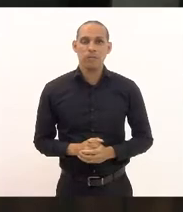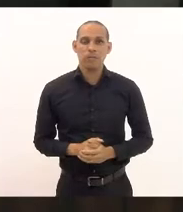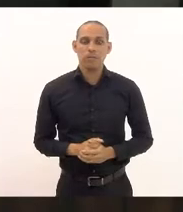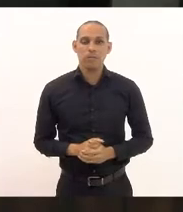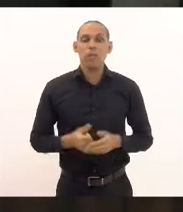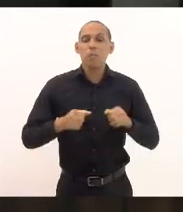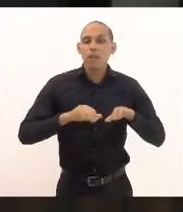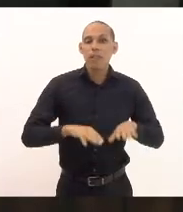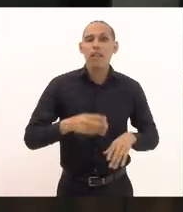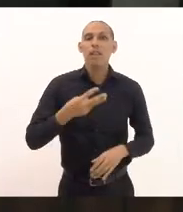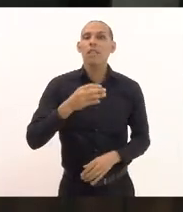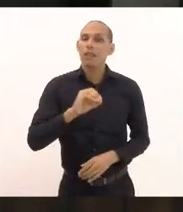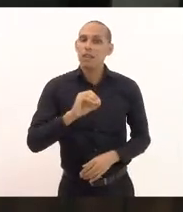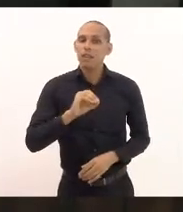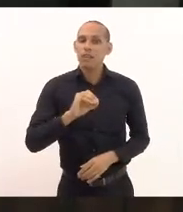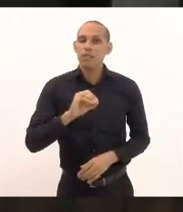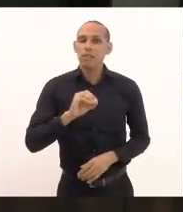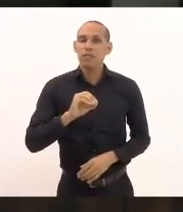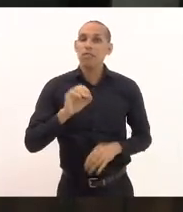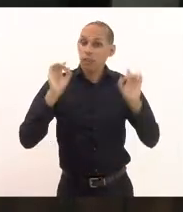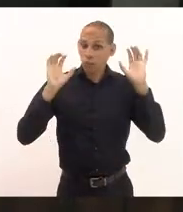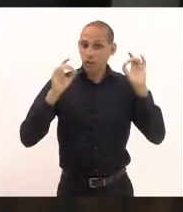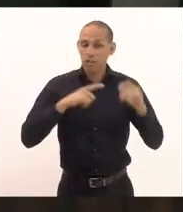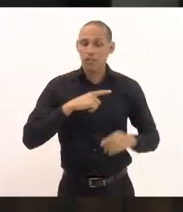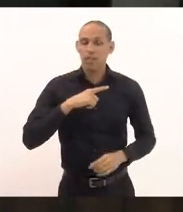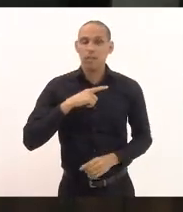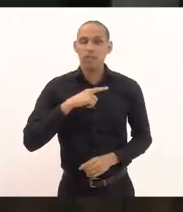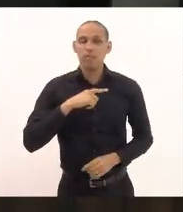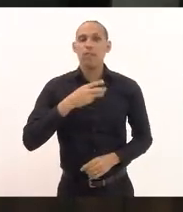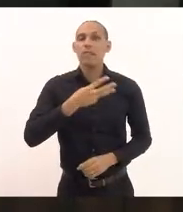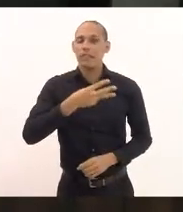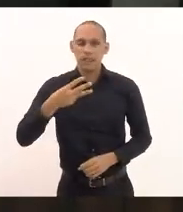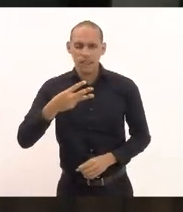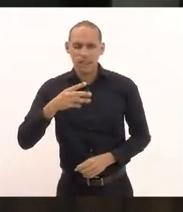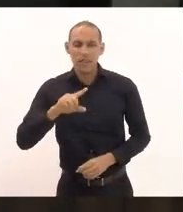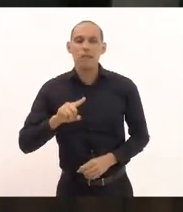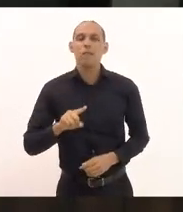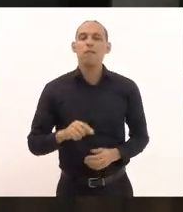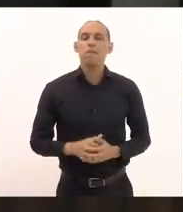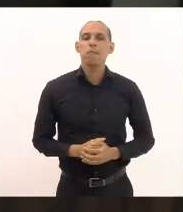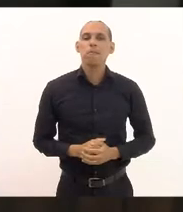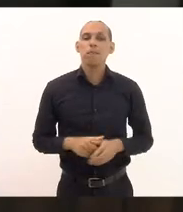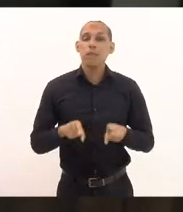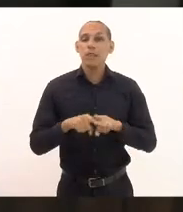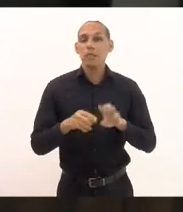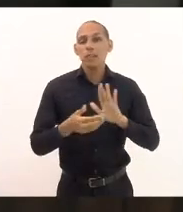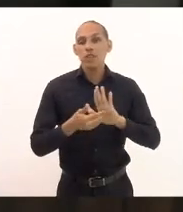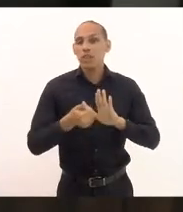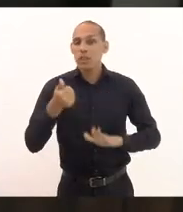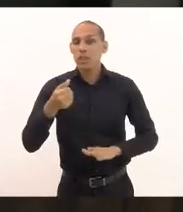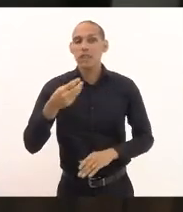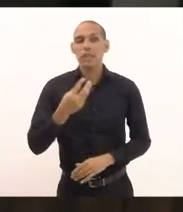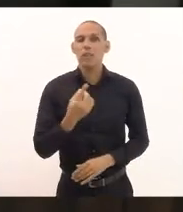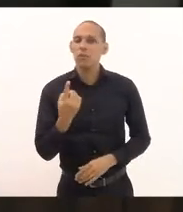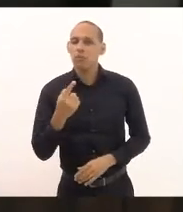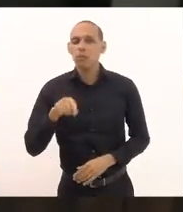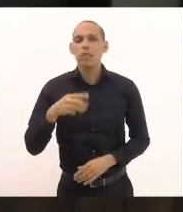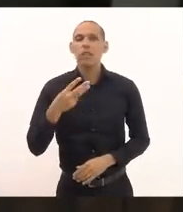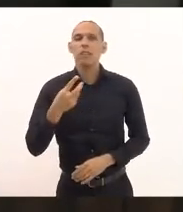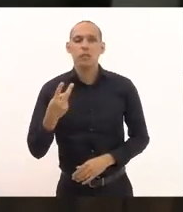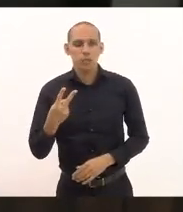Mantidos os 30º, mantido com destaque o 33º, e foi retirado 31,